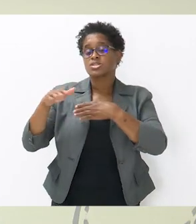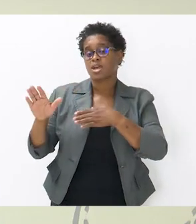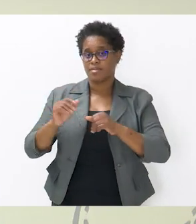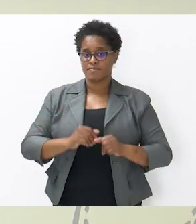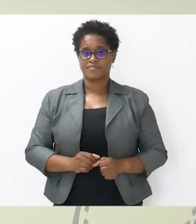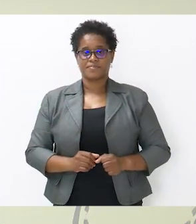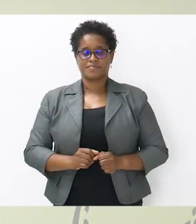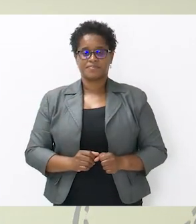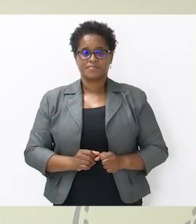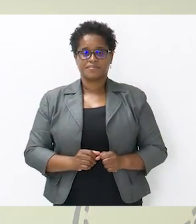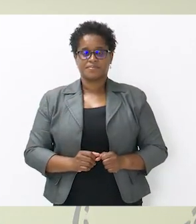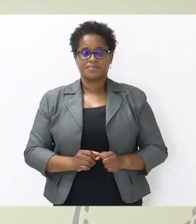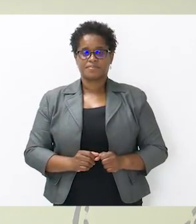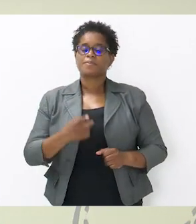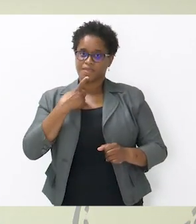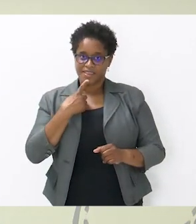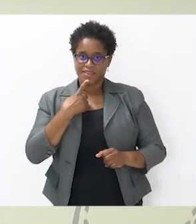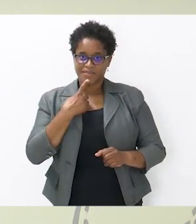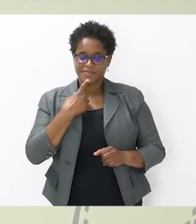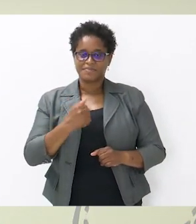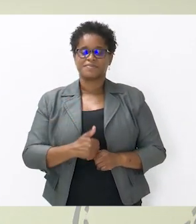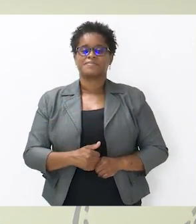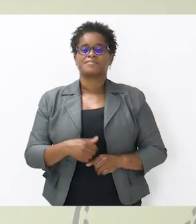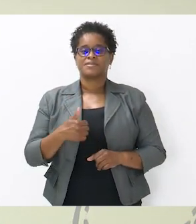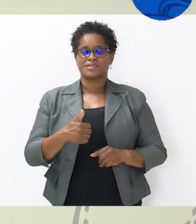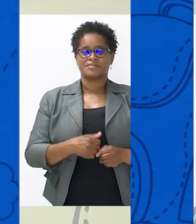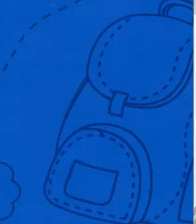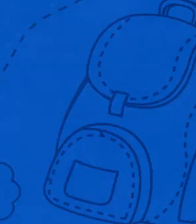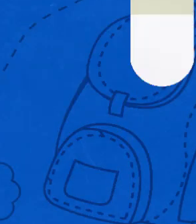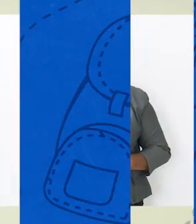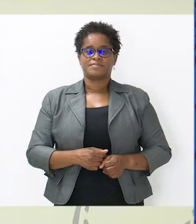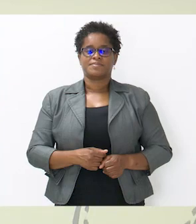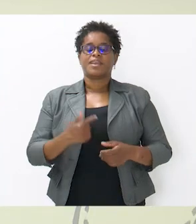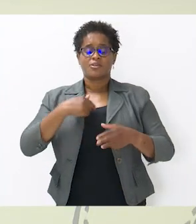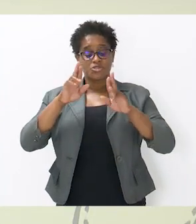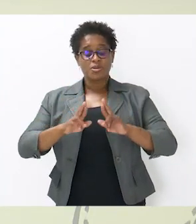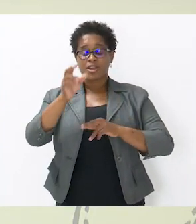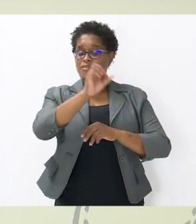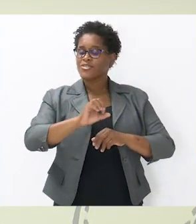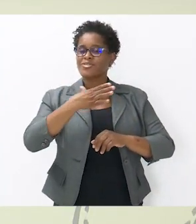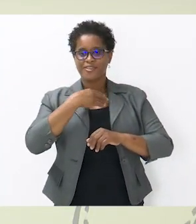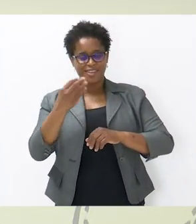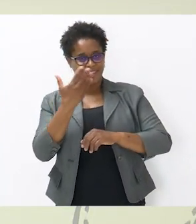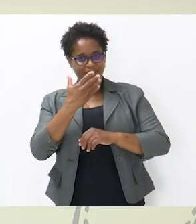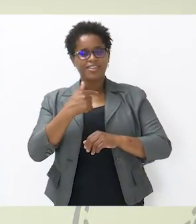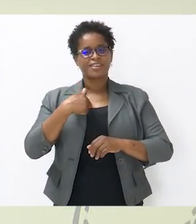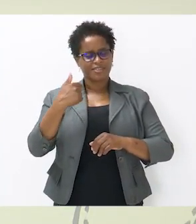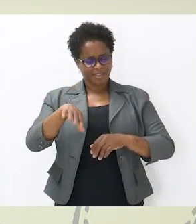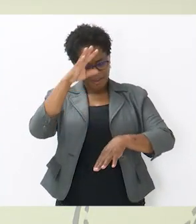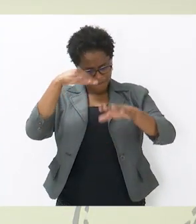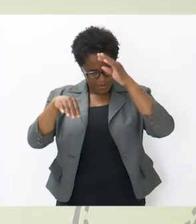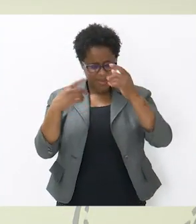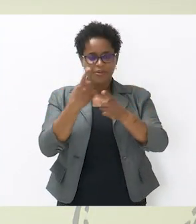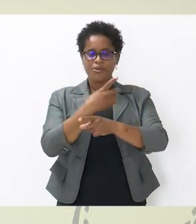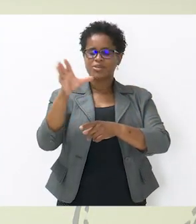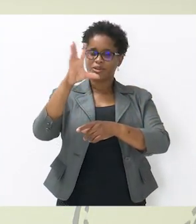personagem sai. Entenderam? Seguramente. Espero que vocês tenham gostado da aula e que tenham aprendido